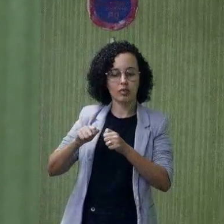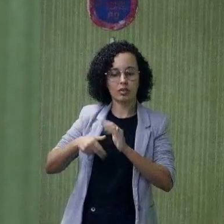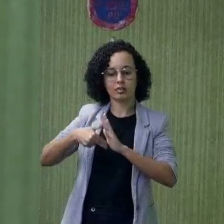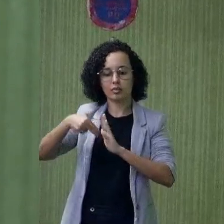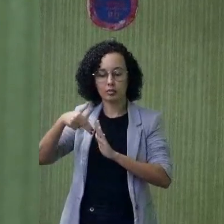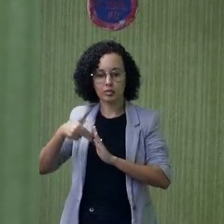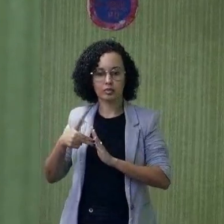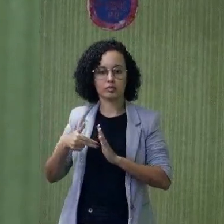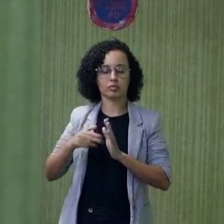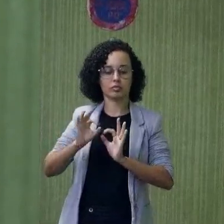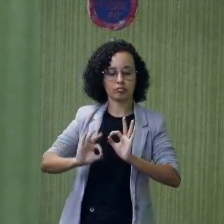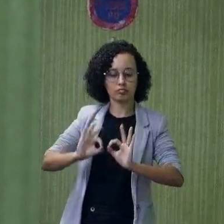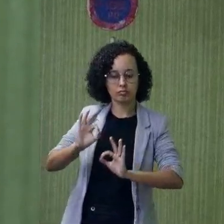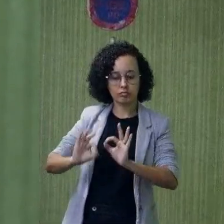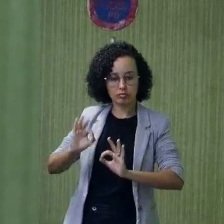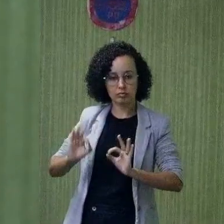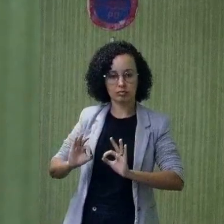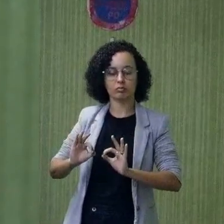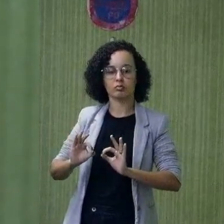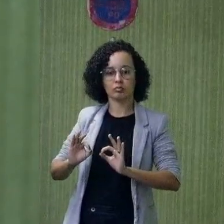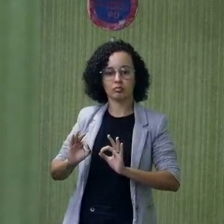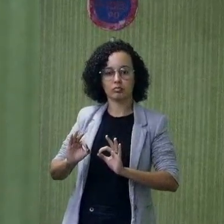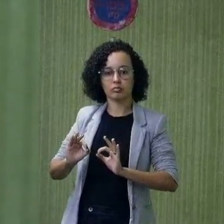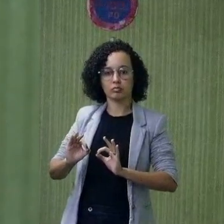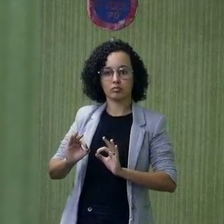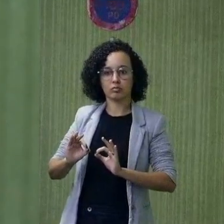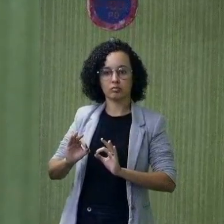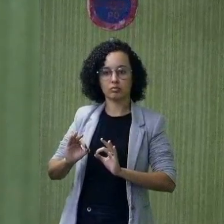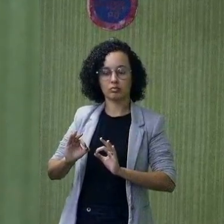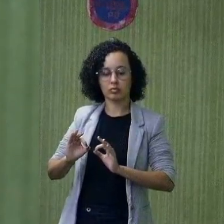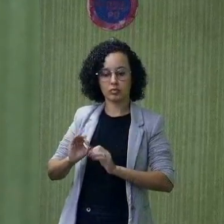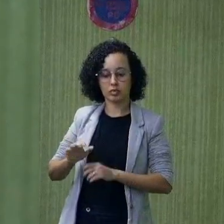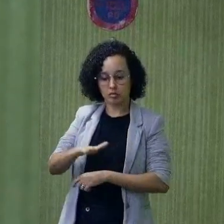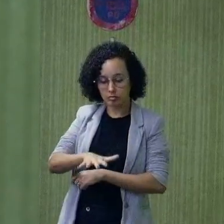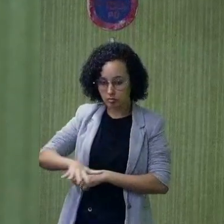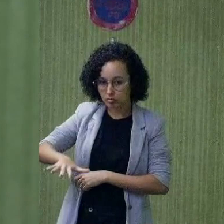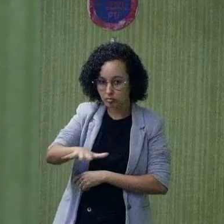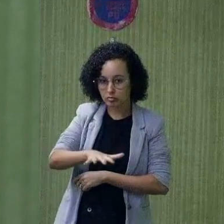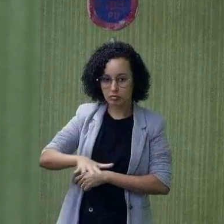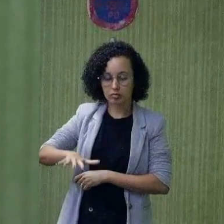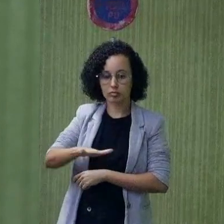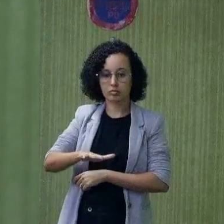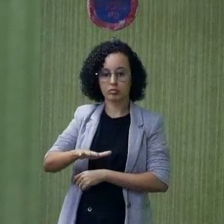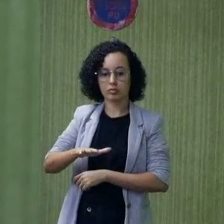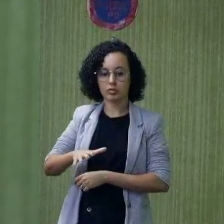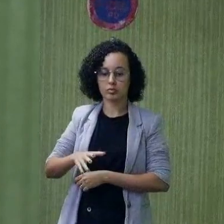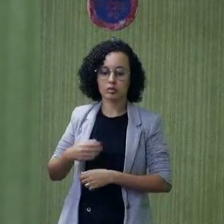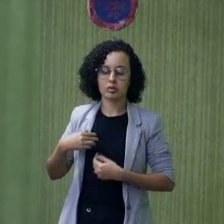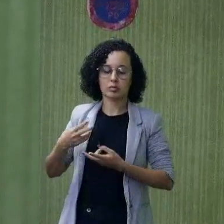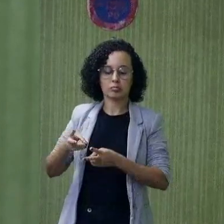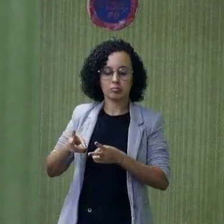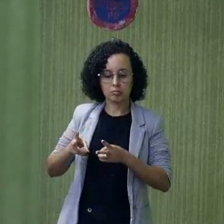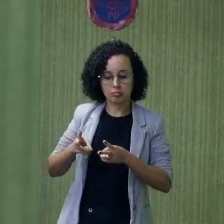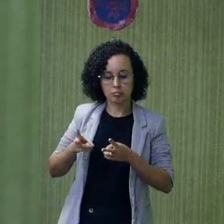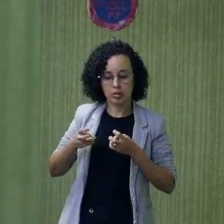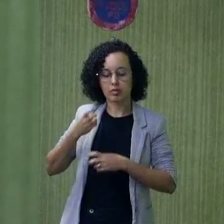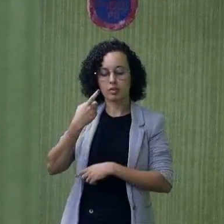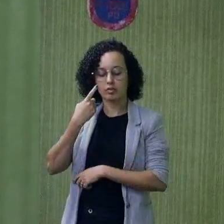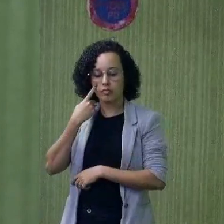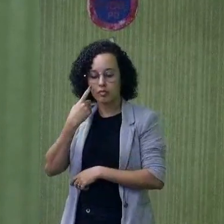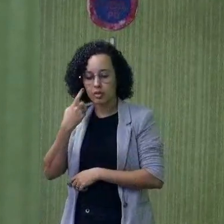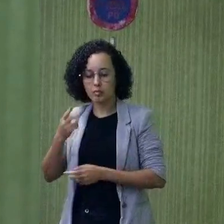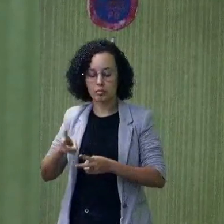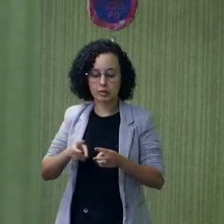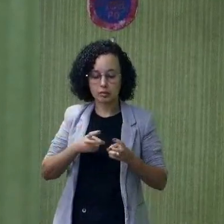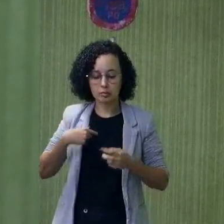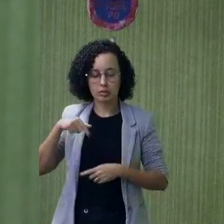de que eles contemplem a realidade do seu território né prevendo essa questão de calendário prevendo se a recuperação